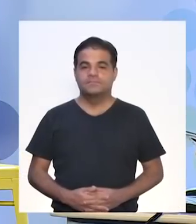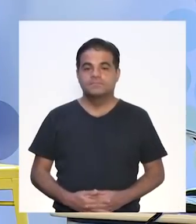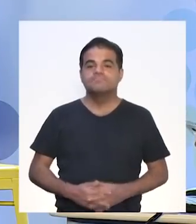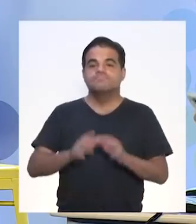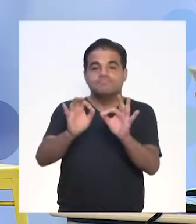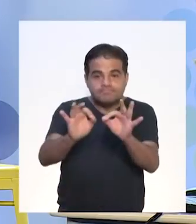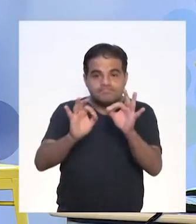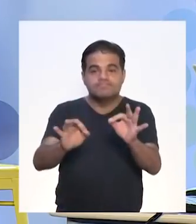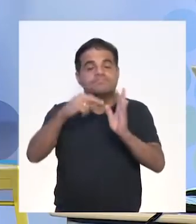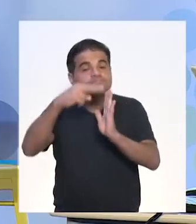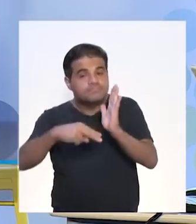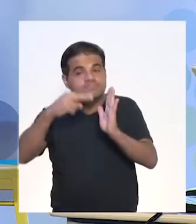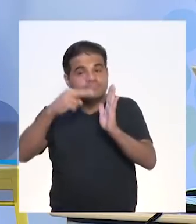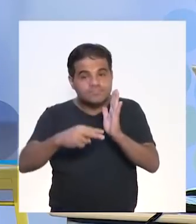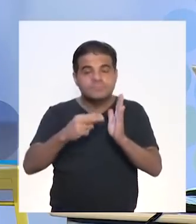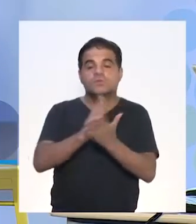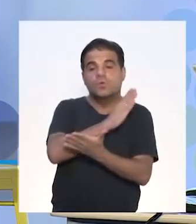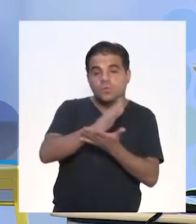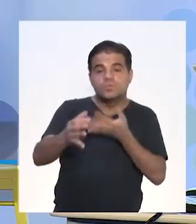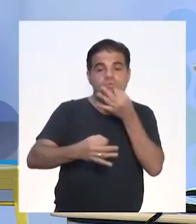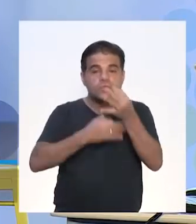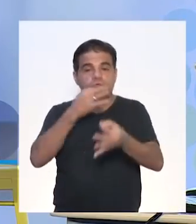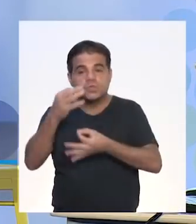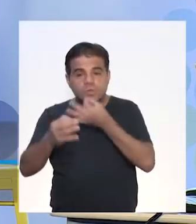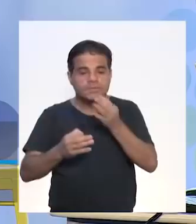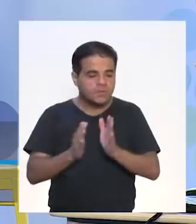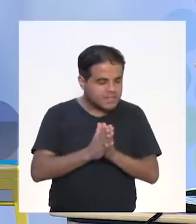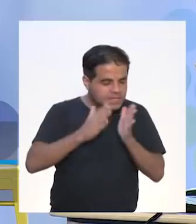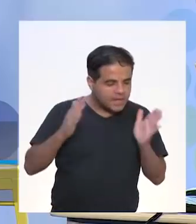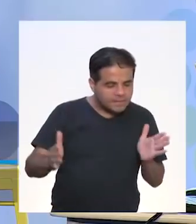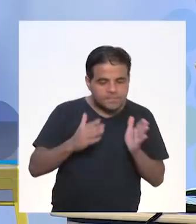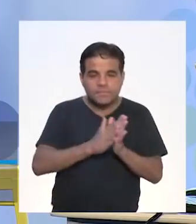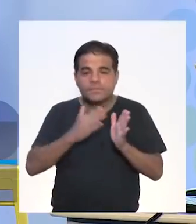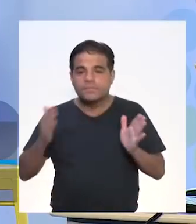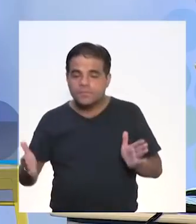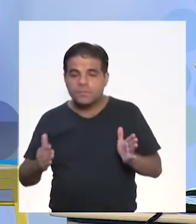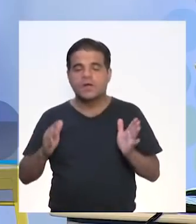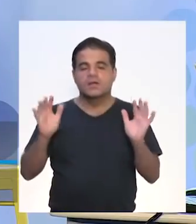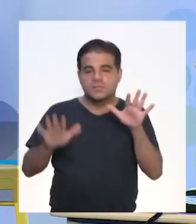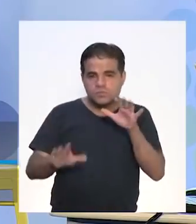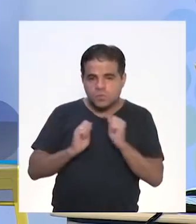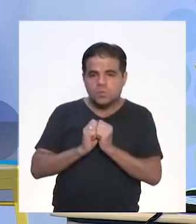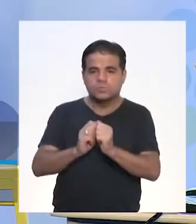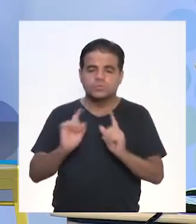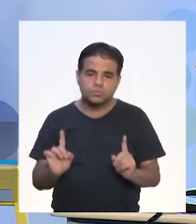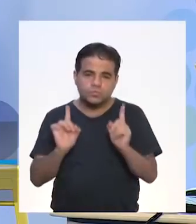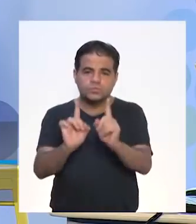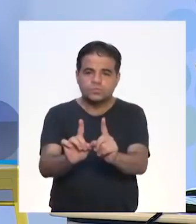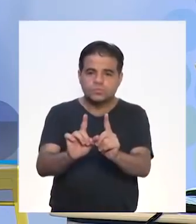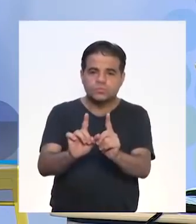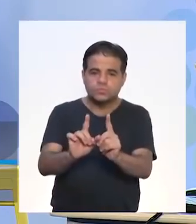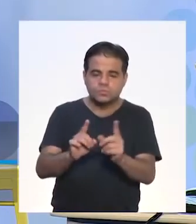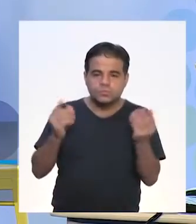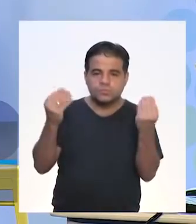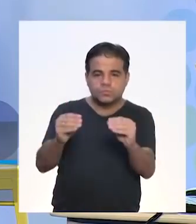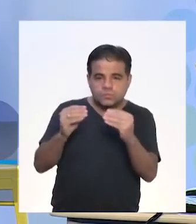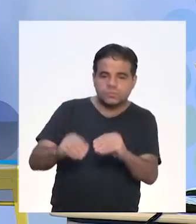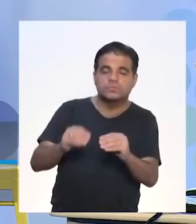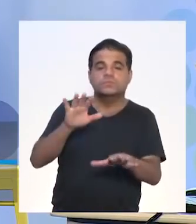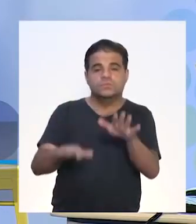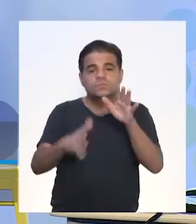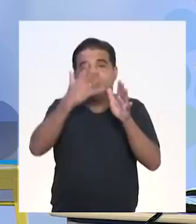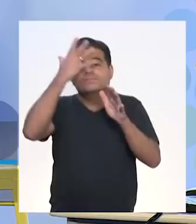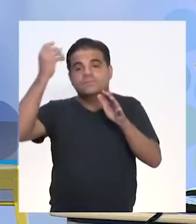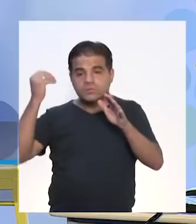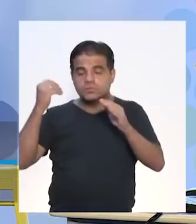Pessoal, eu estou lendo aqui alguns comentários e vocês têm razão. Às vezes eu coloco junto, mas às vezes eu acabo esquecendo, tá? Mas bom